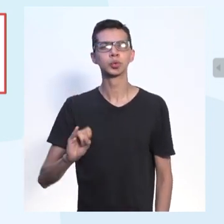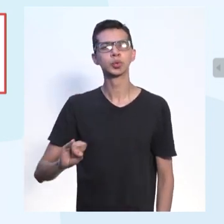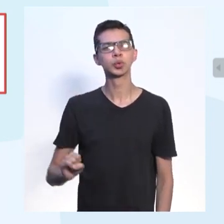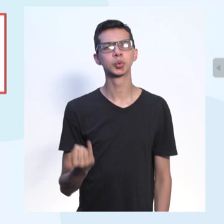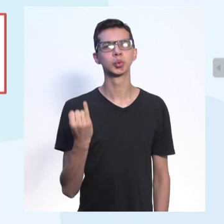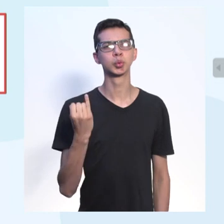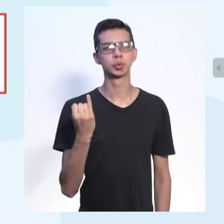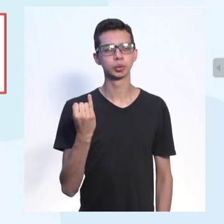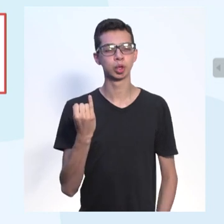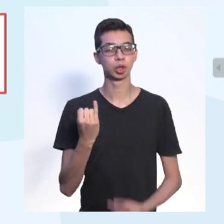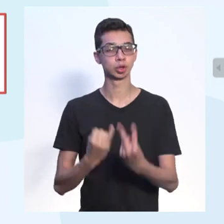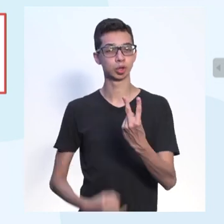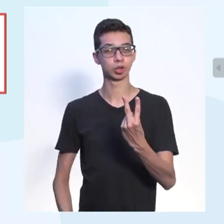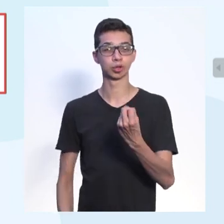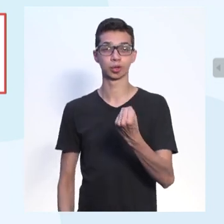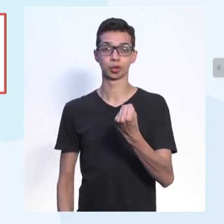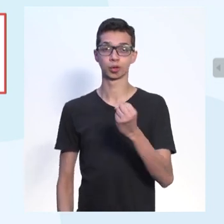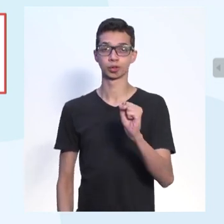288.